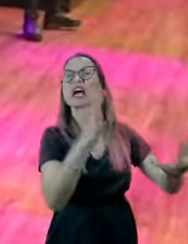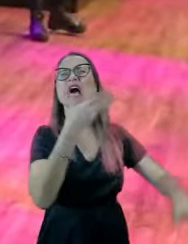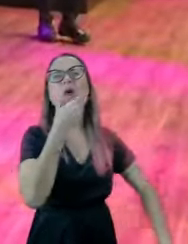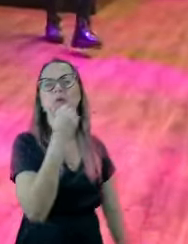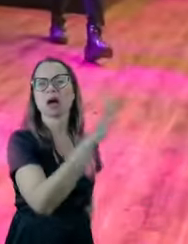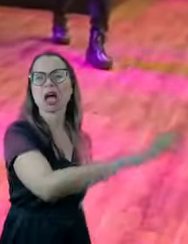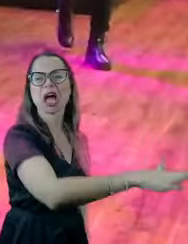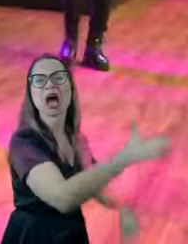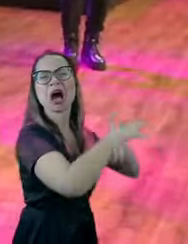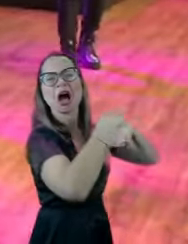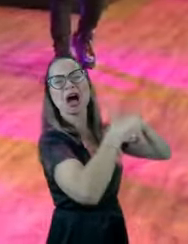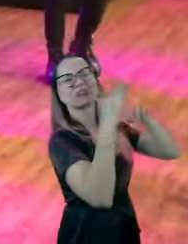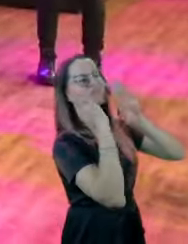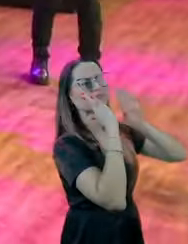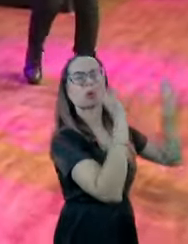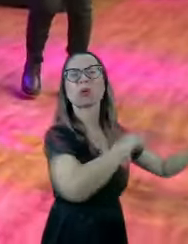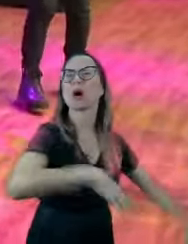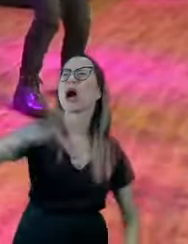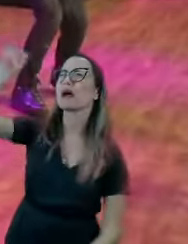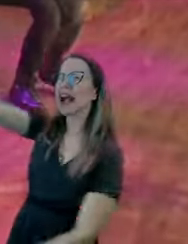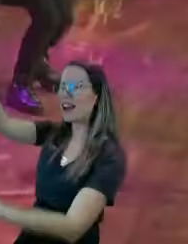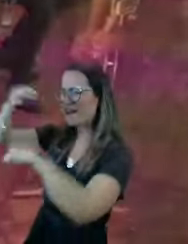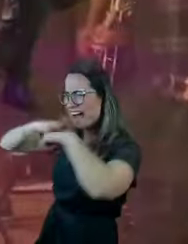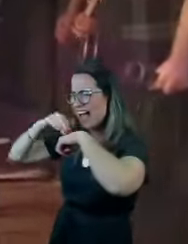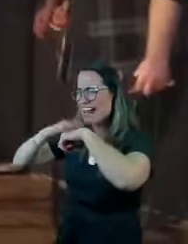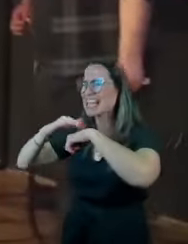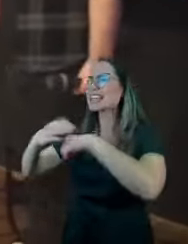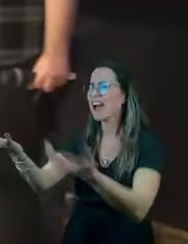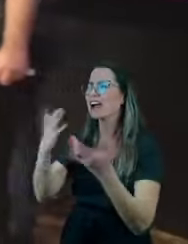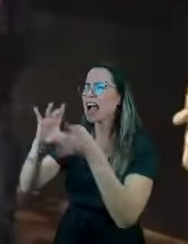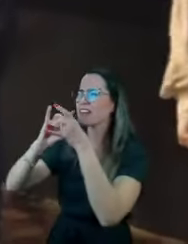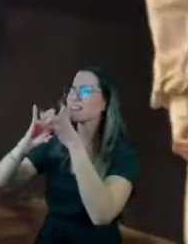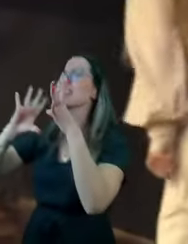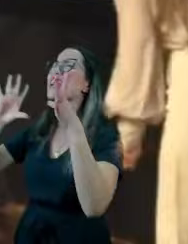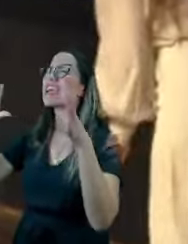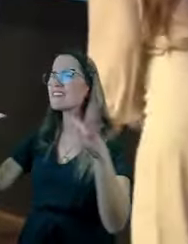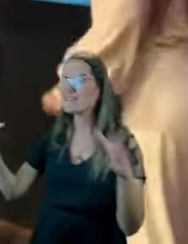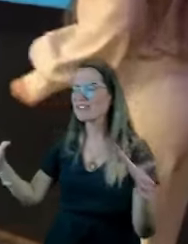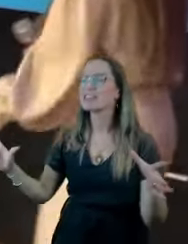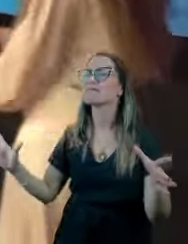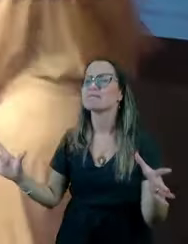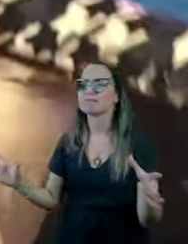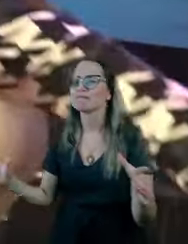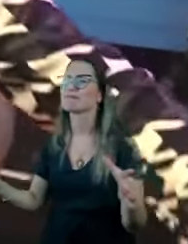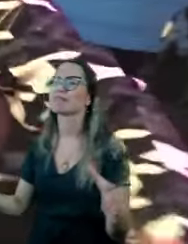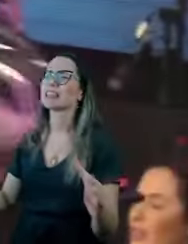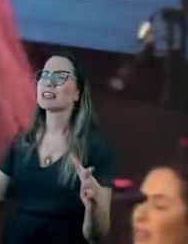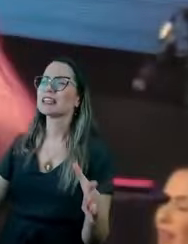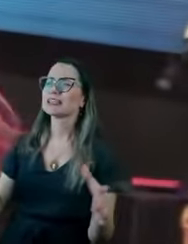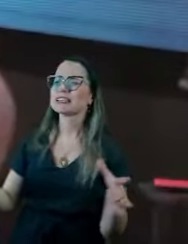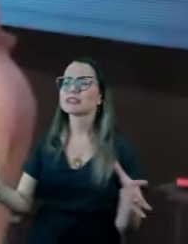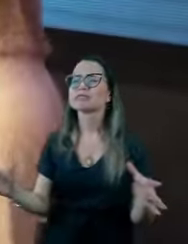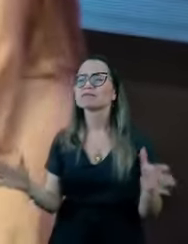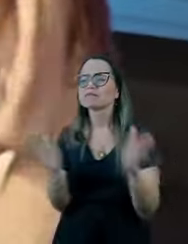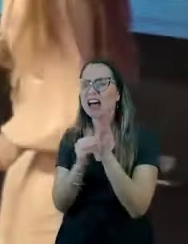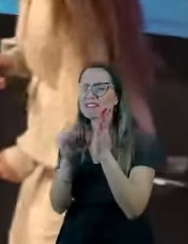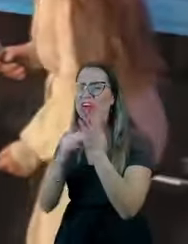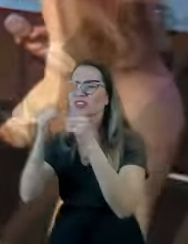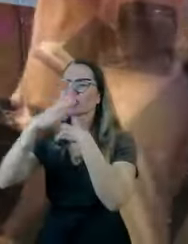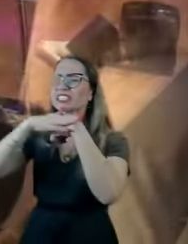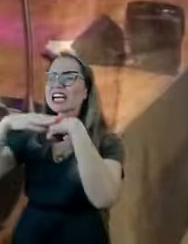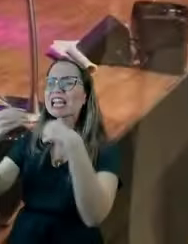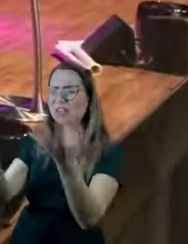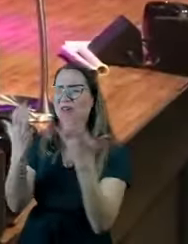carinho, eu quero o seu toque, eu quero ser livre da carência. Meninas jovens, diga assim: eu quero